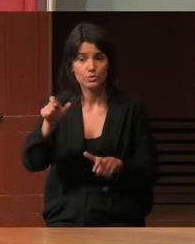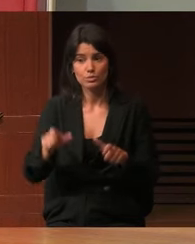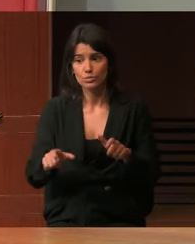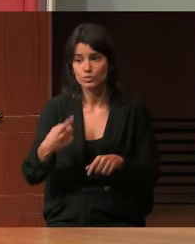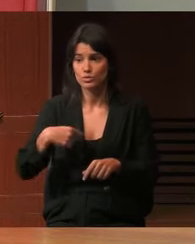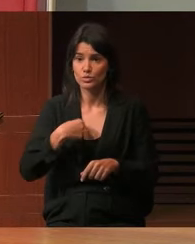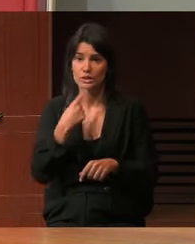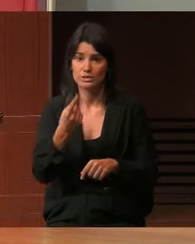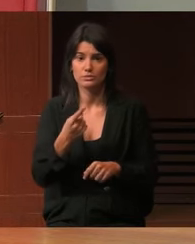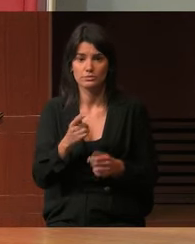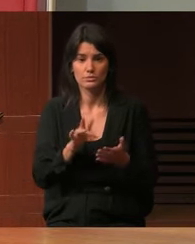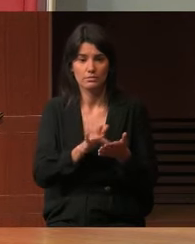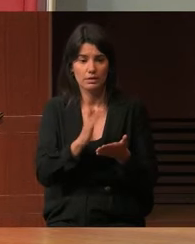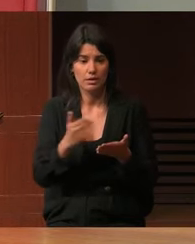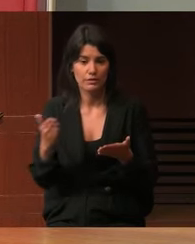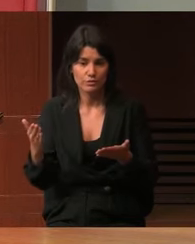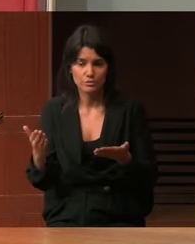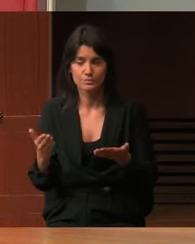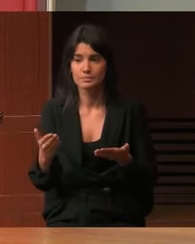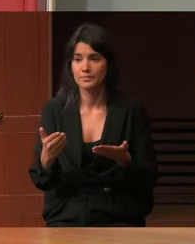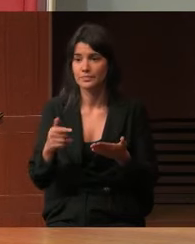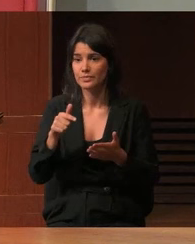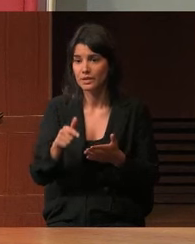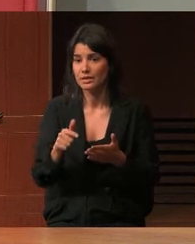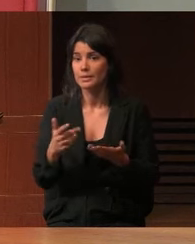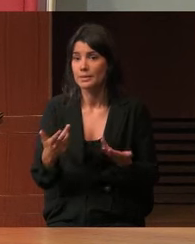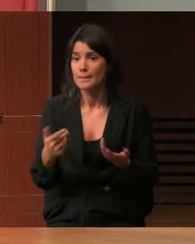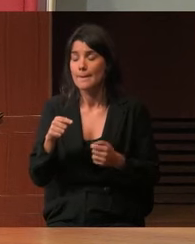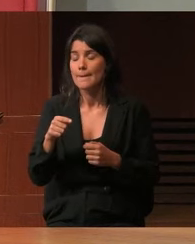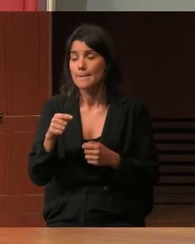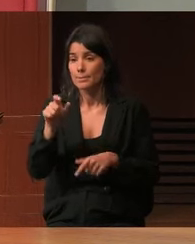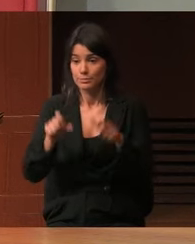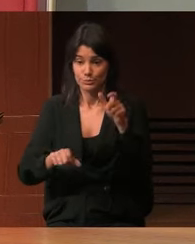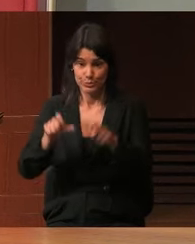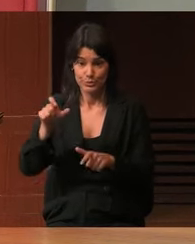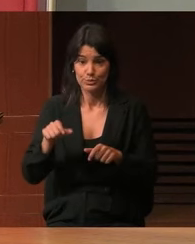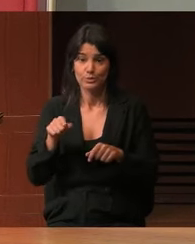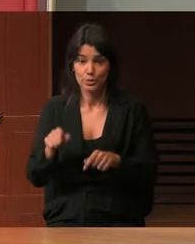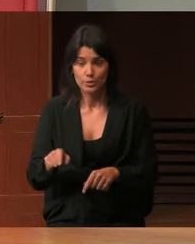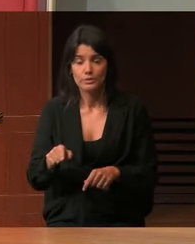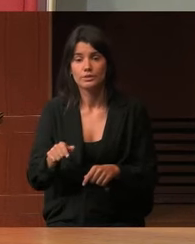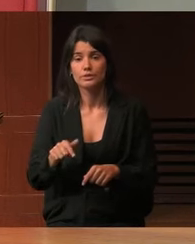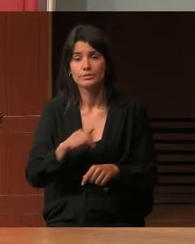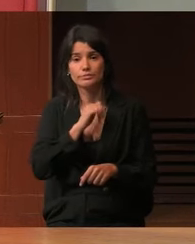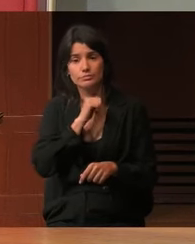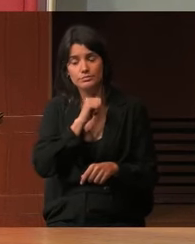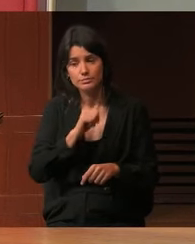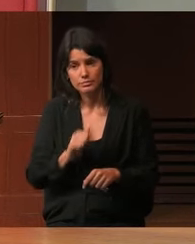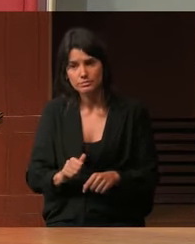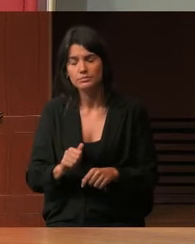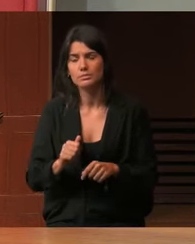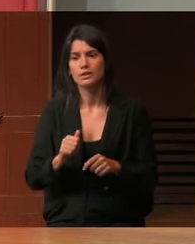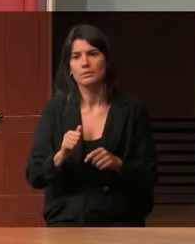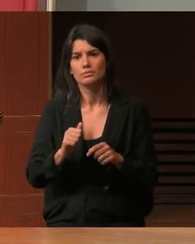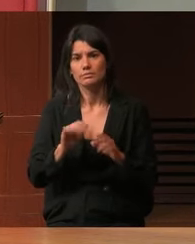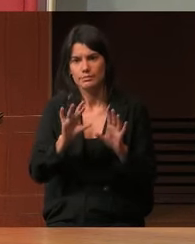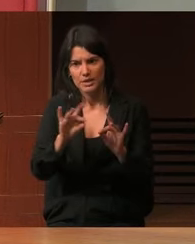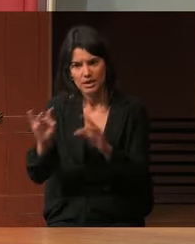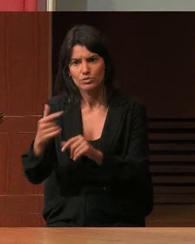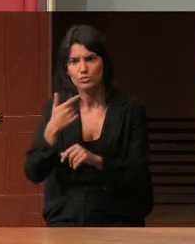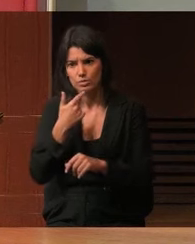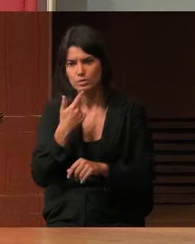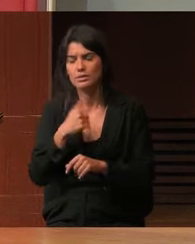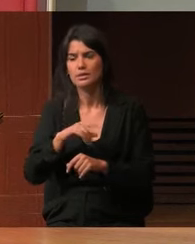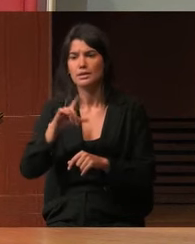chamamos livros, no sentido analógico. Pessoas que, contudo, cederam o privilégio do uso intensivo e do ponto